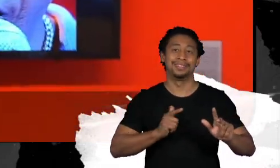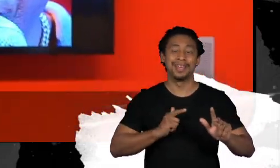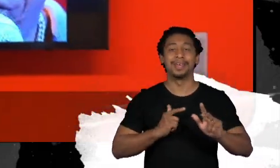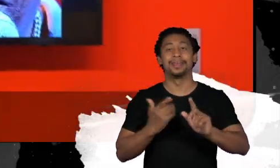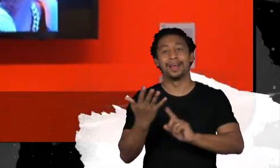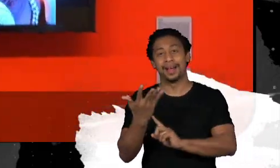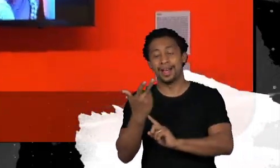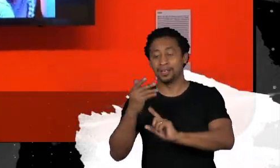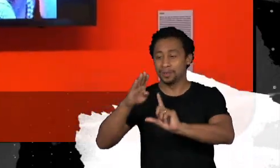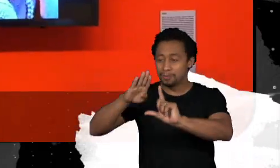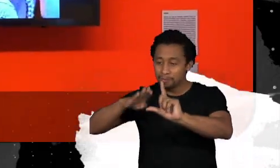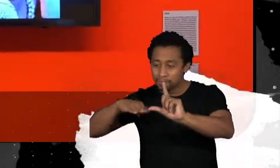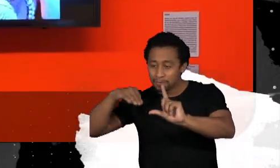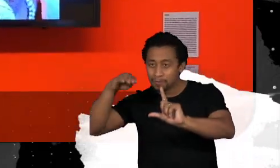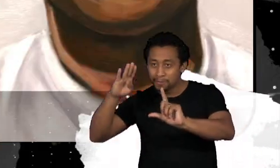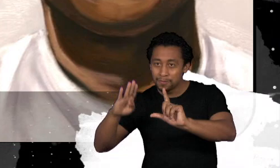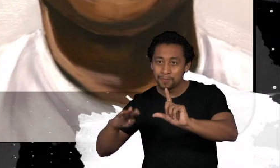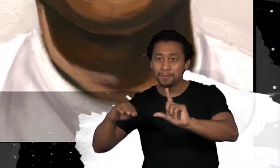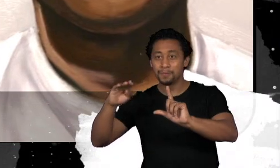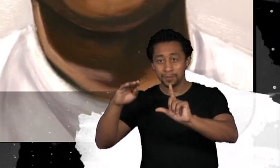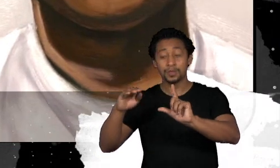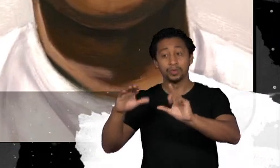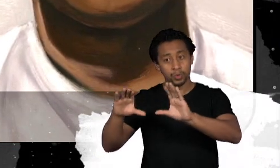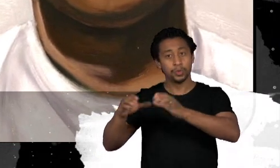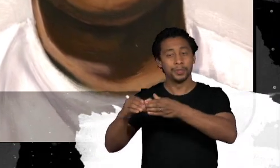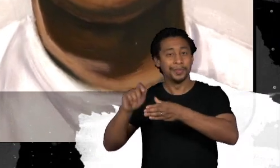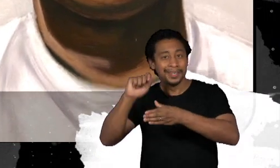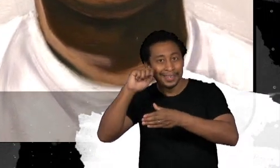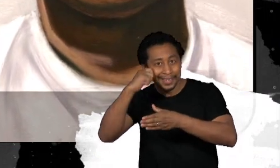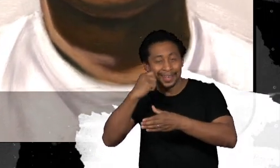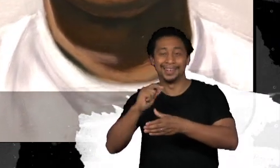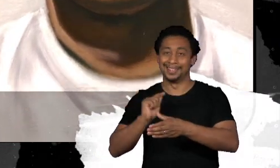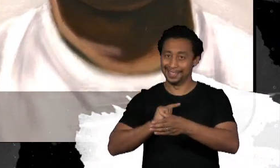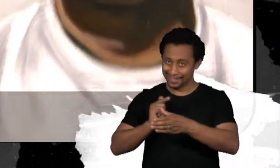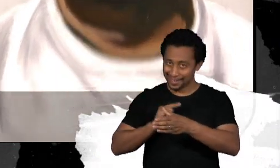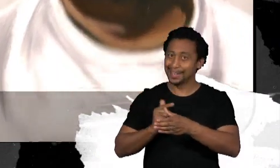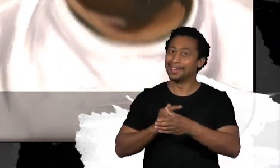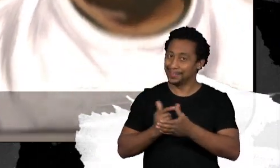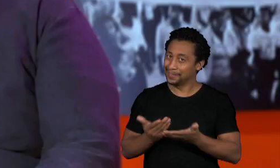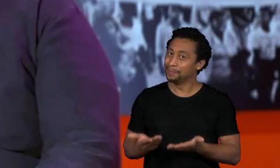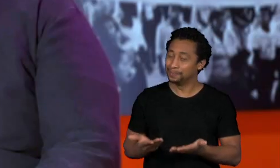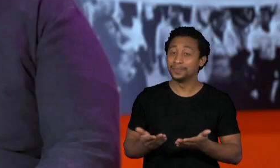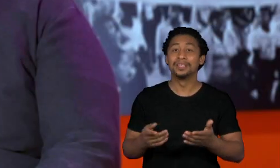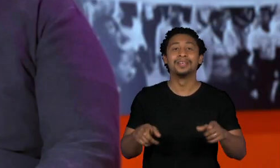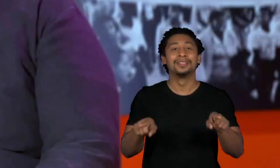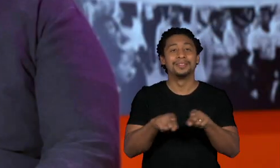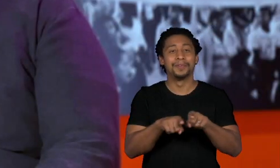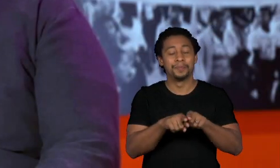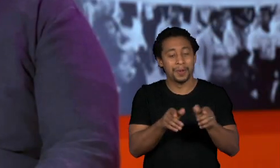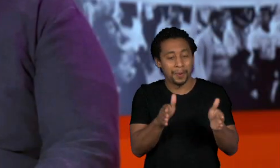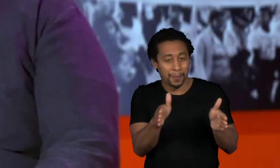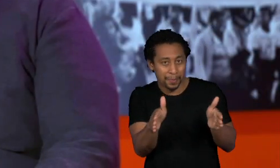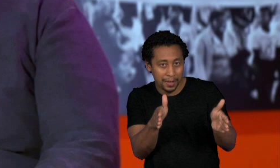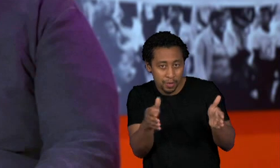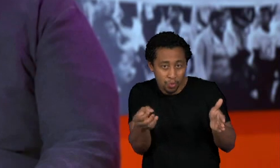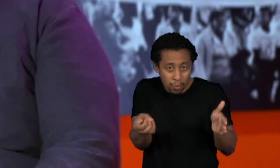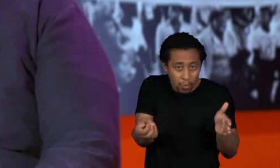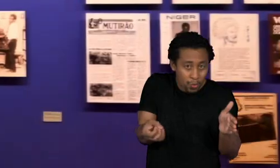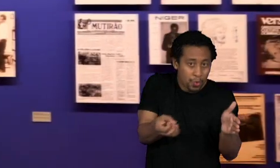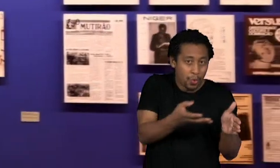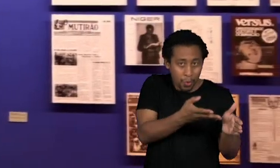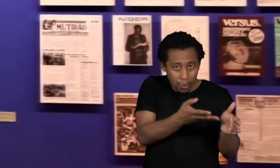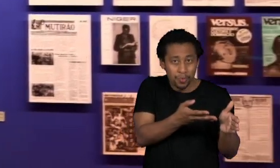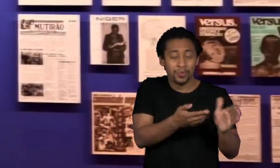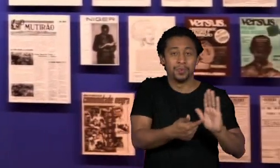com um diálogo muito interessante com artistas negros contemporâneos. Um outro momento chegando